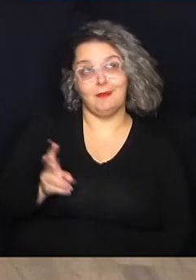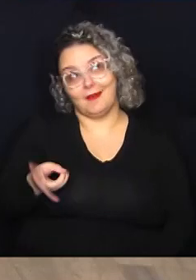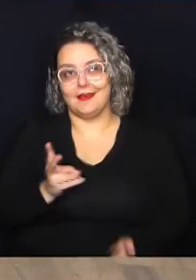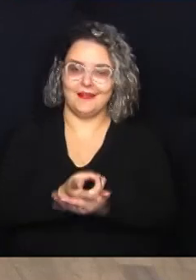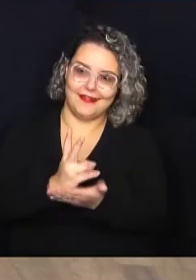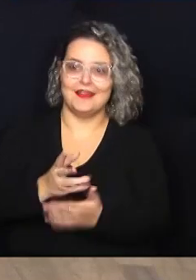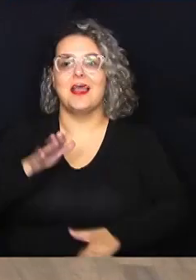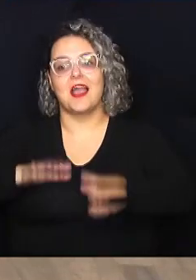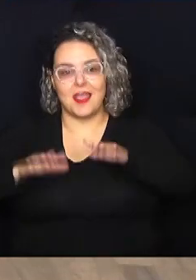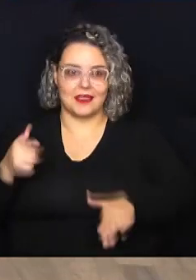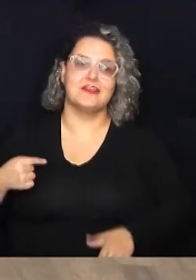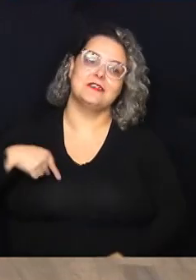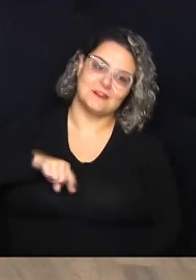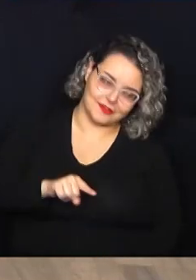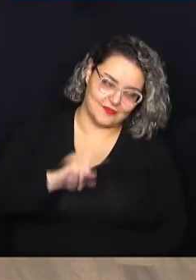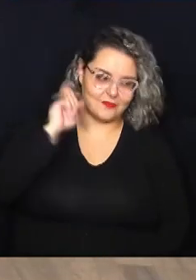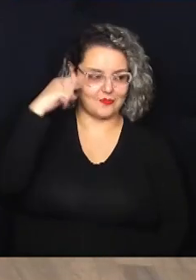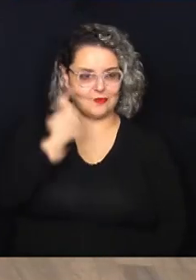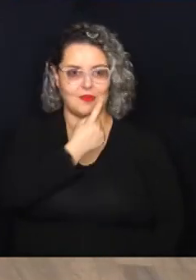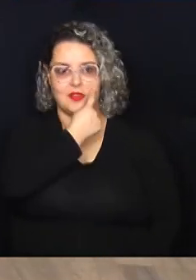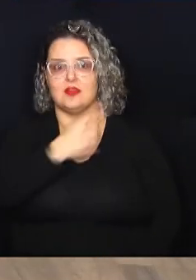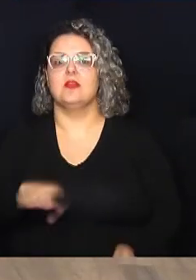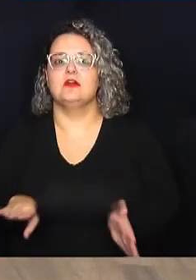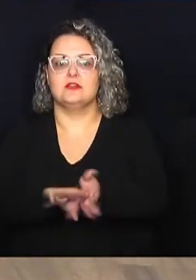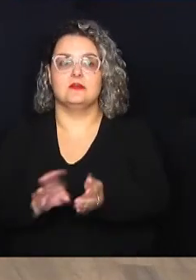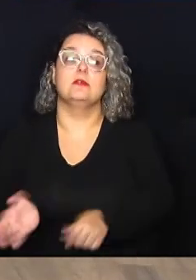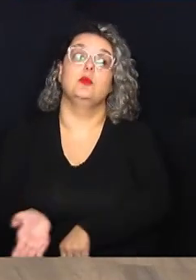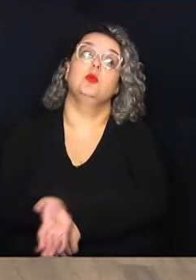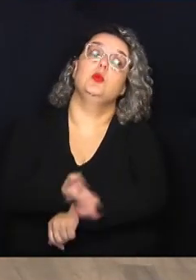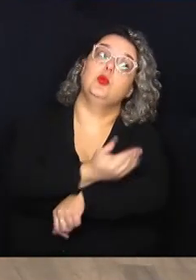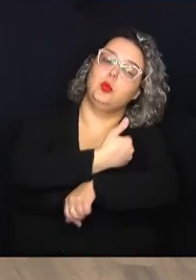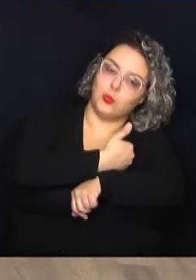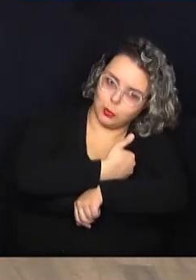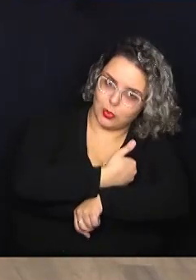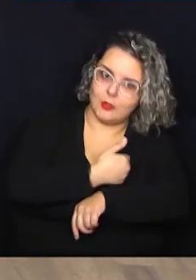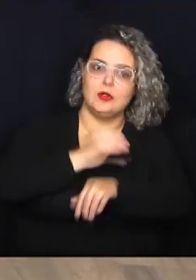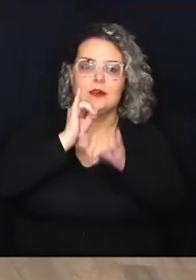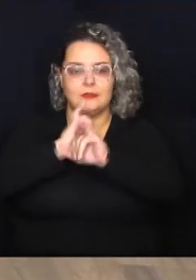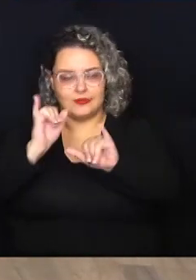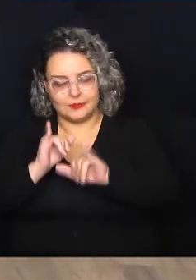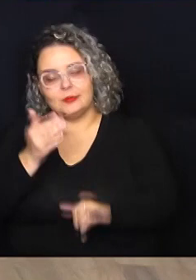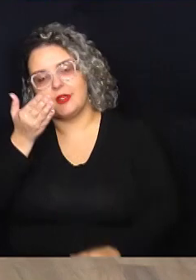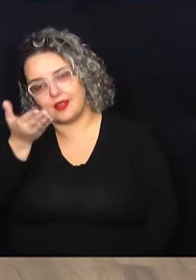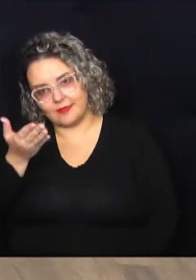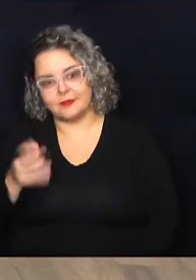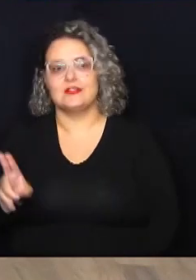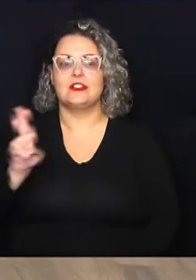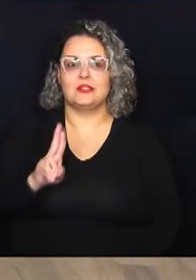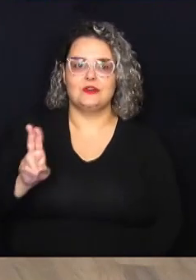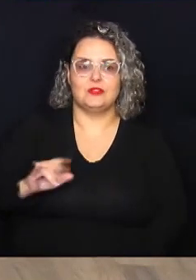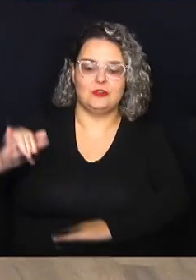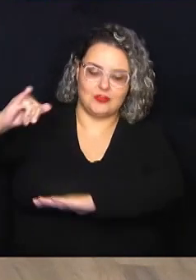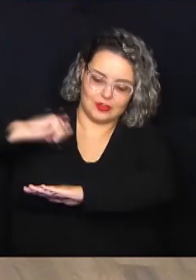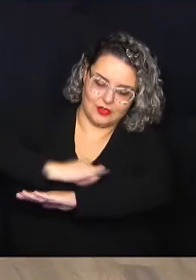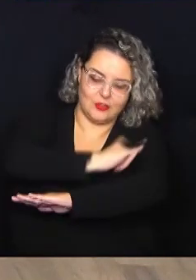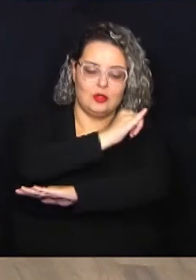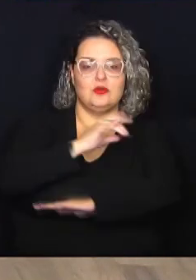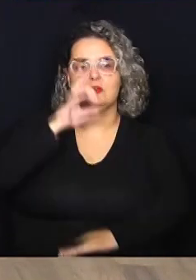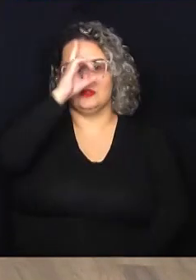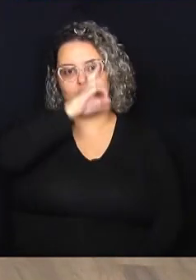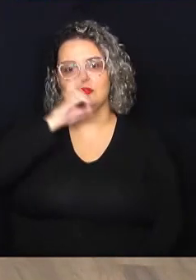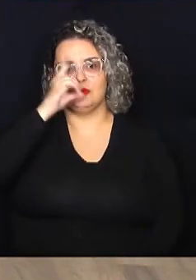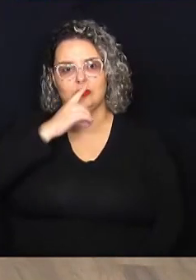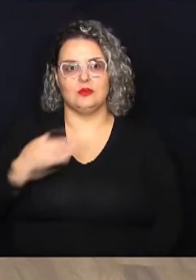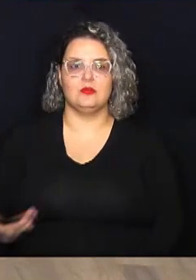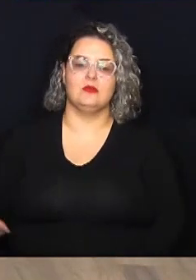nas vezes que firmena Abril eu chego muito antes então a gente dá este recado para você que vai utilizar no domingo vai até